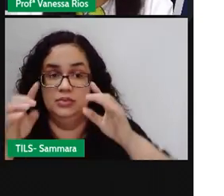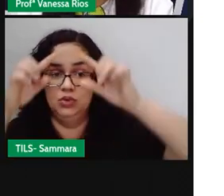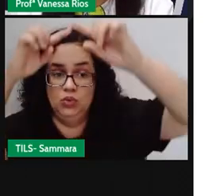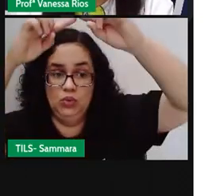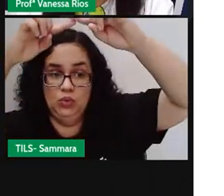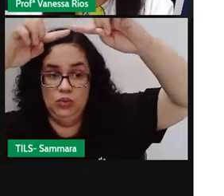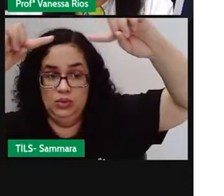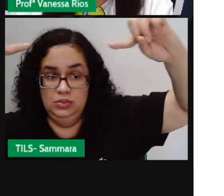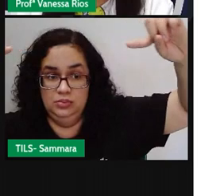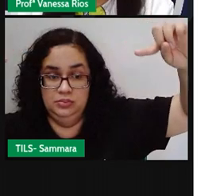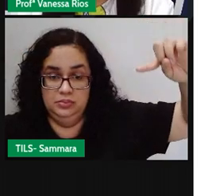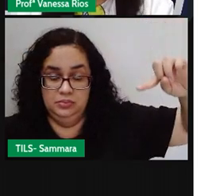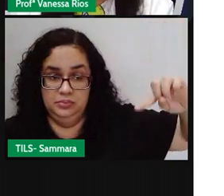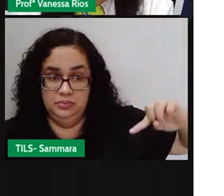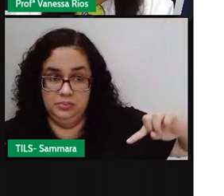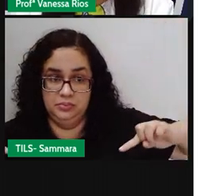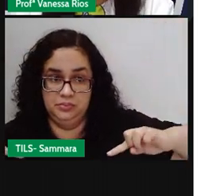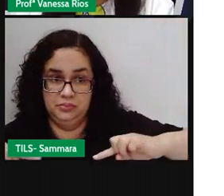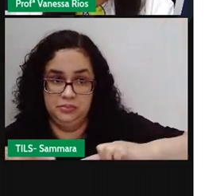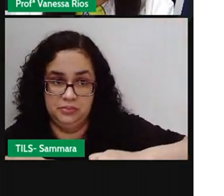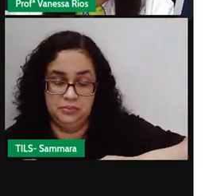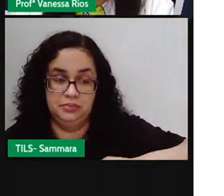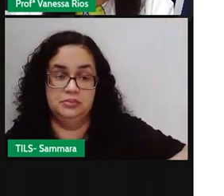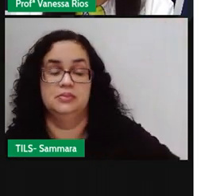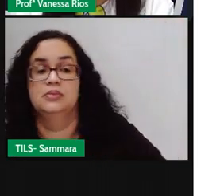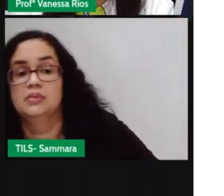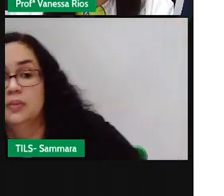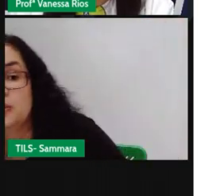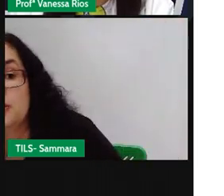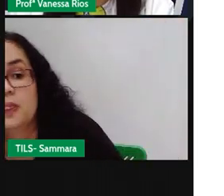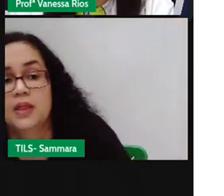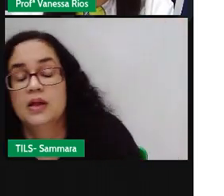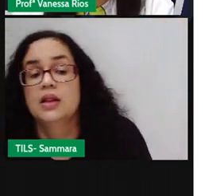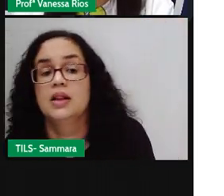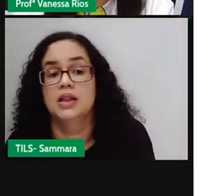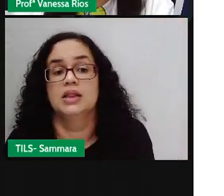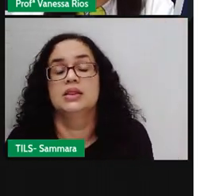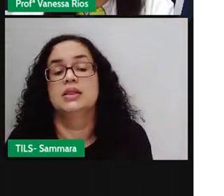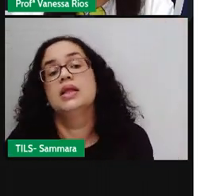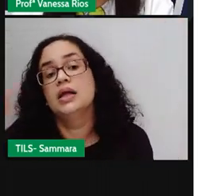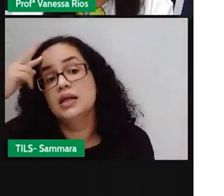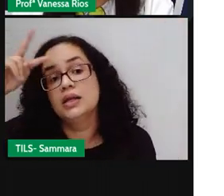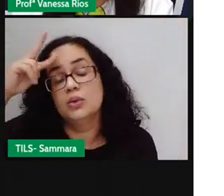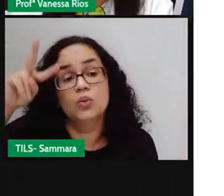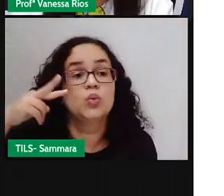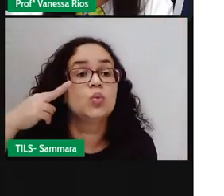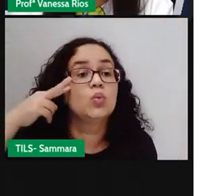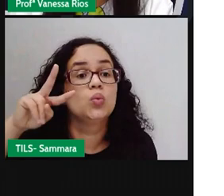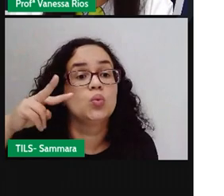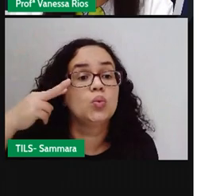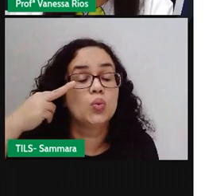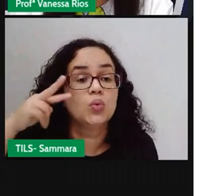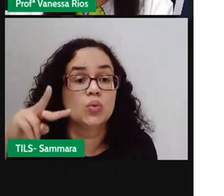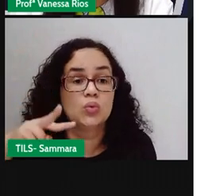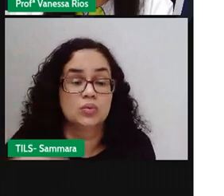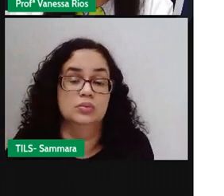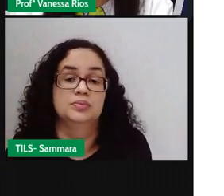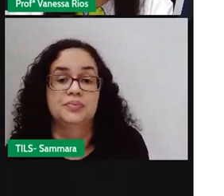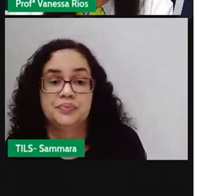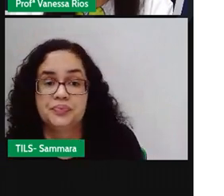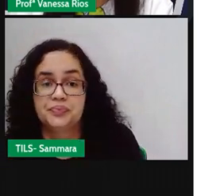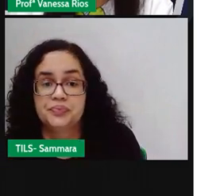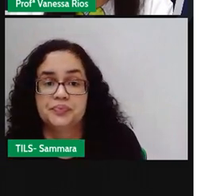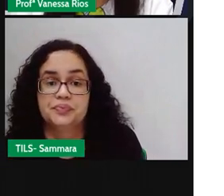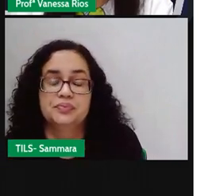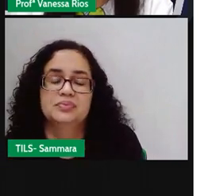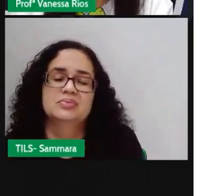só, a porta nos faz lembrar, né? Nos faz enxergar a figura geométrica plana,